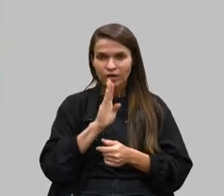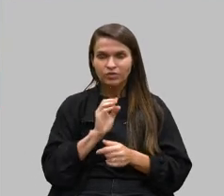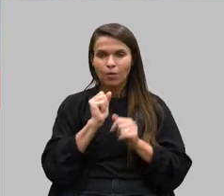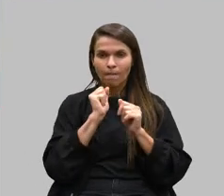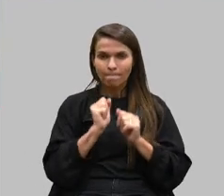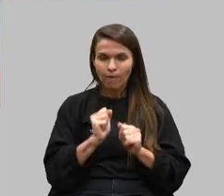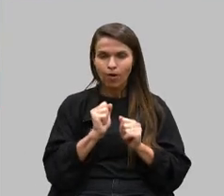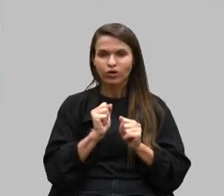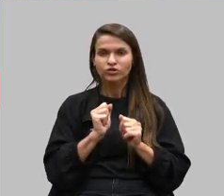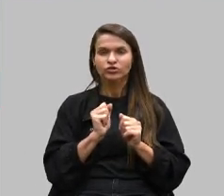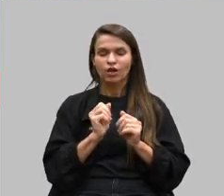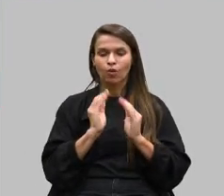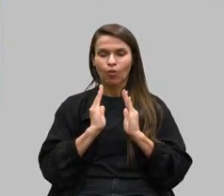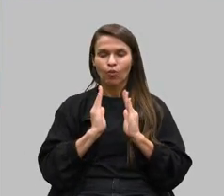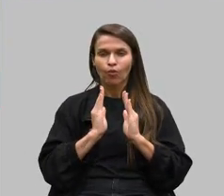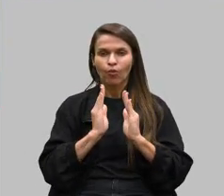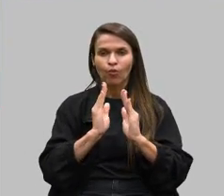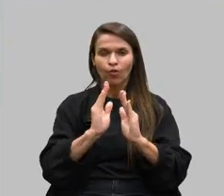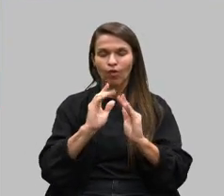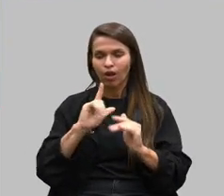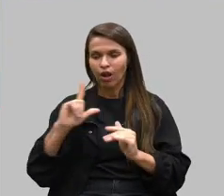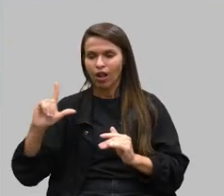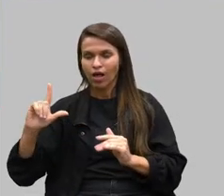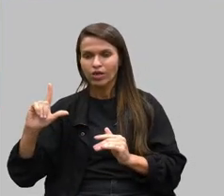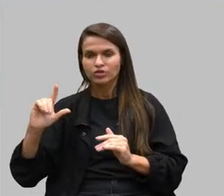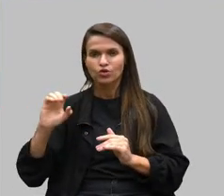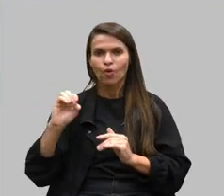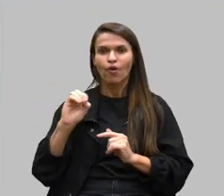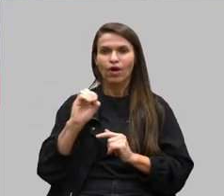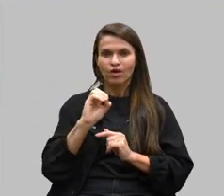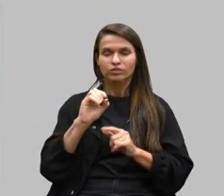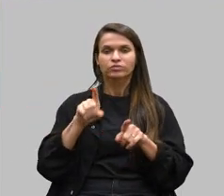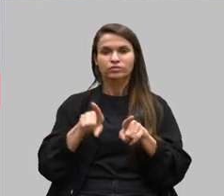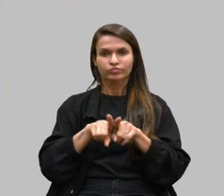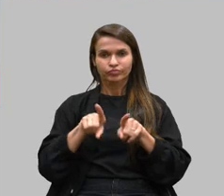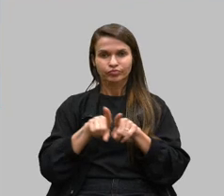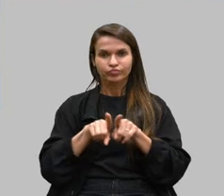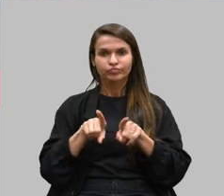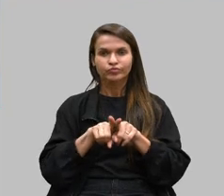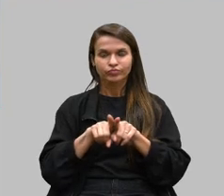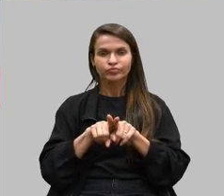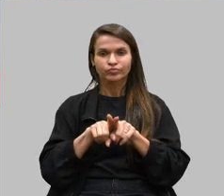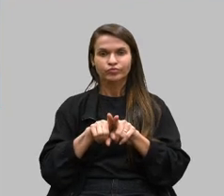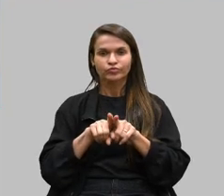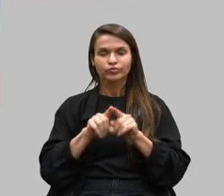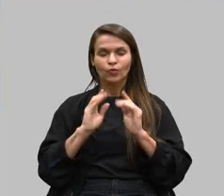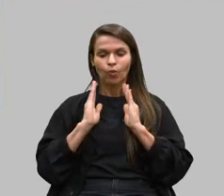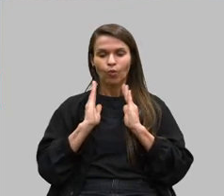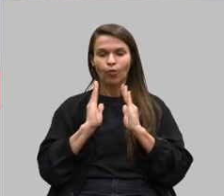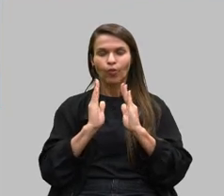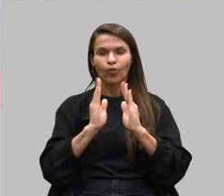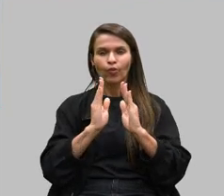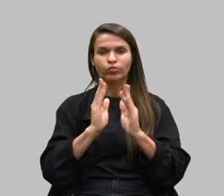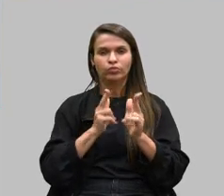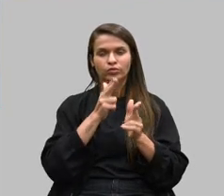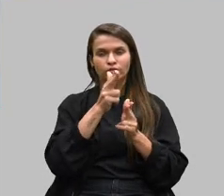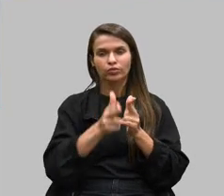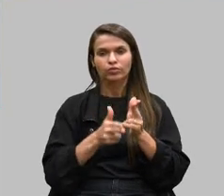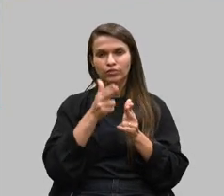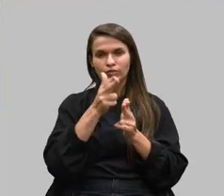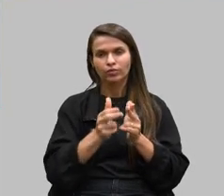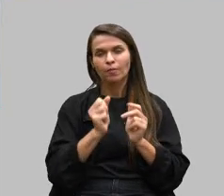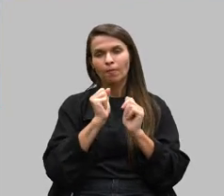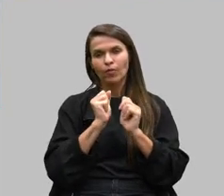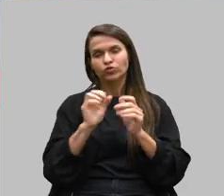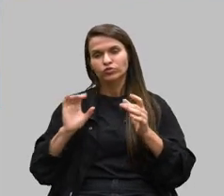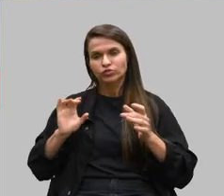Norte Sul um corredor Leste Oeste e corredores que por exemplo possam ligar o